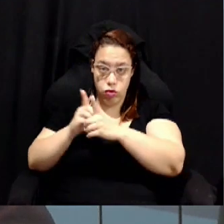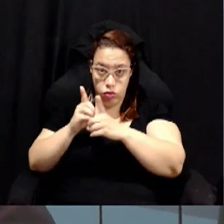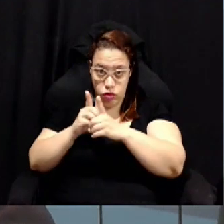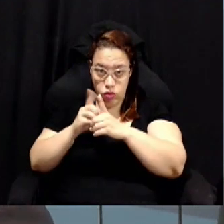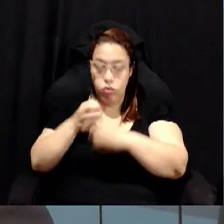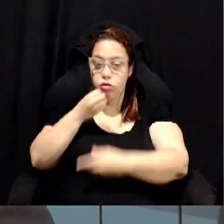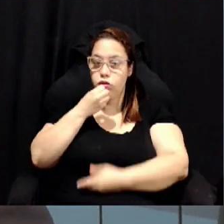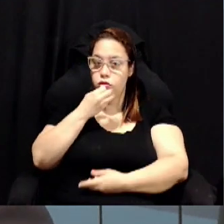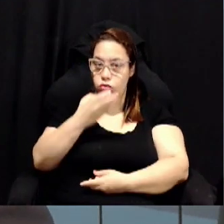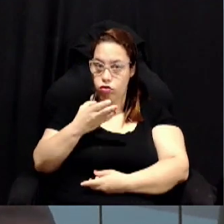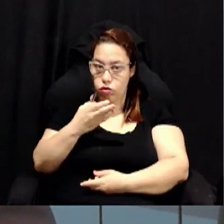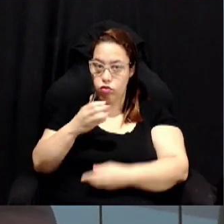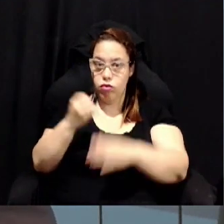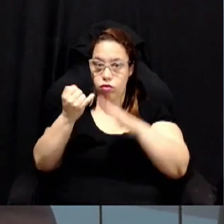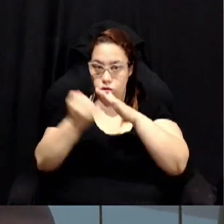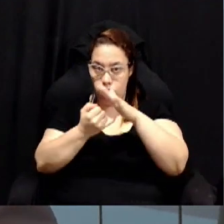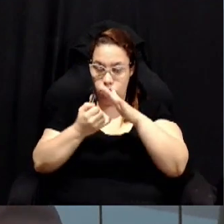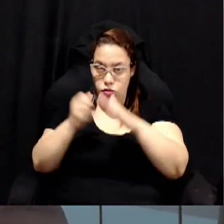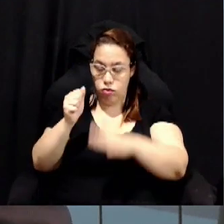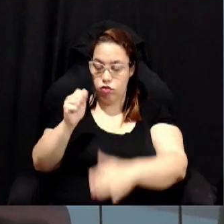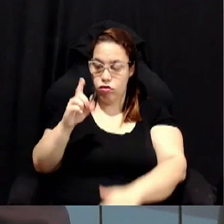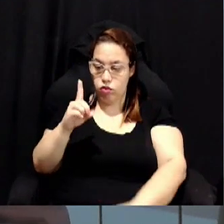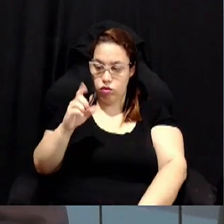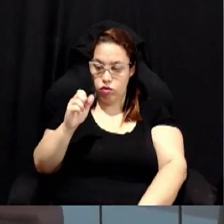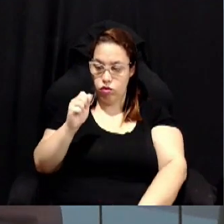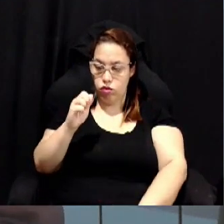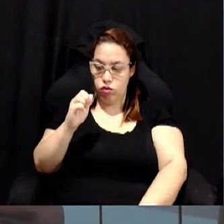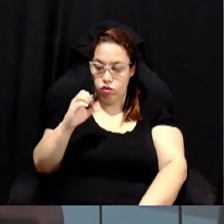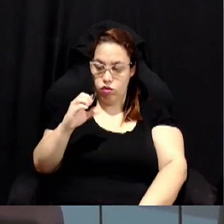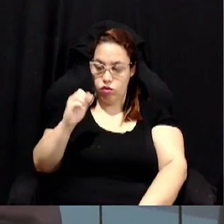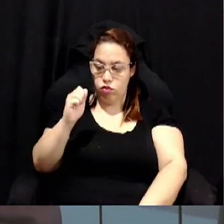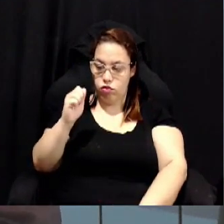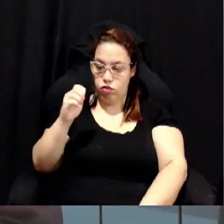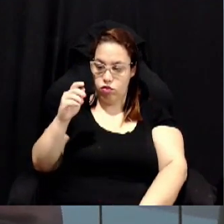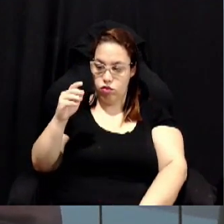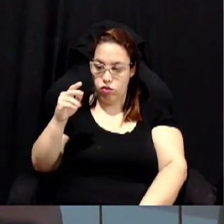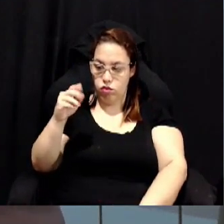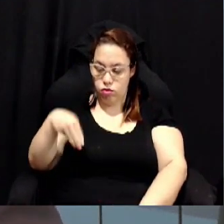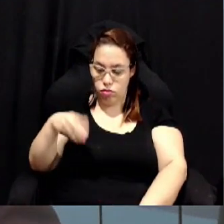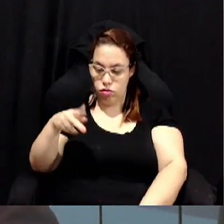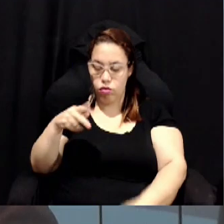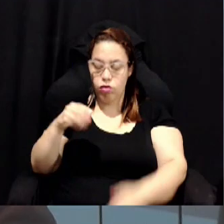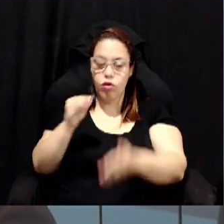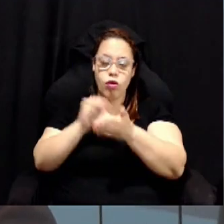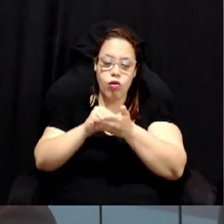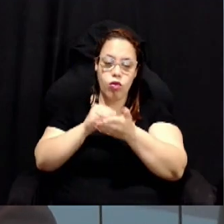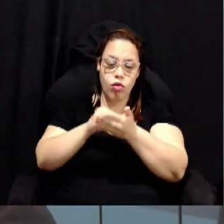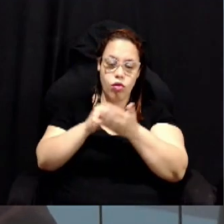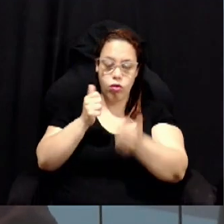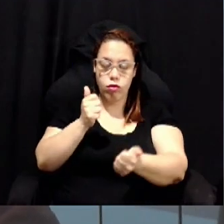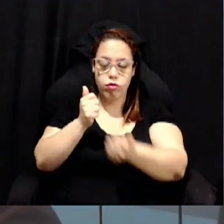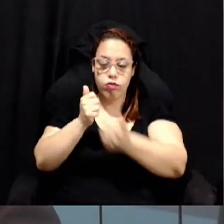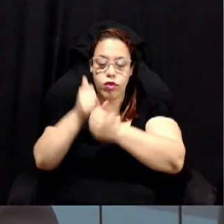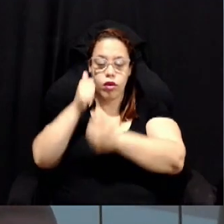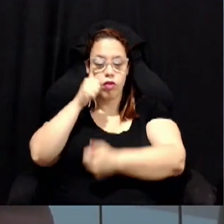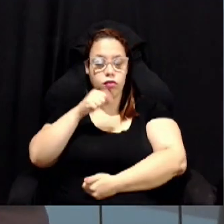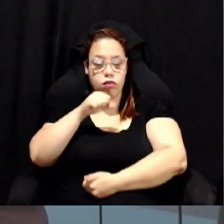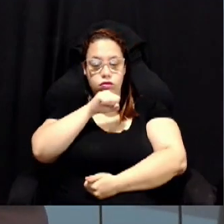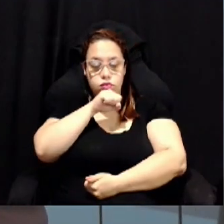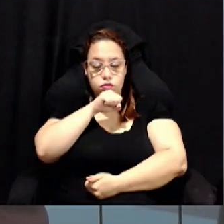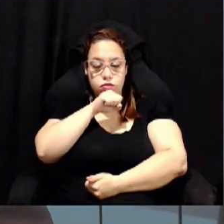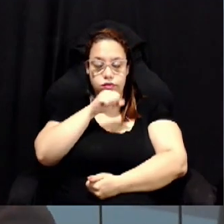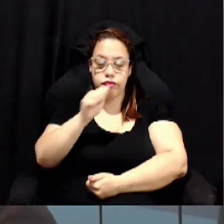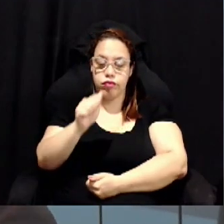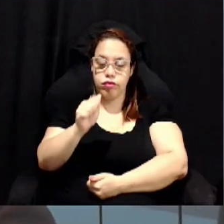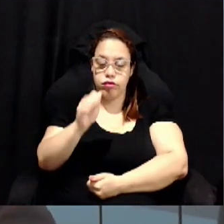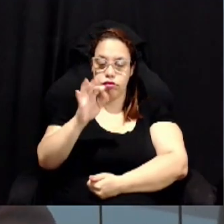pela entidade que é a ADACAMP. Mas faltava e falta um suporte para essas mães atípicas. E não só para as mães atípicas,